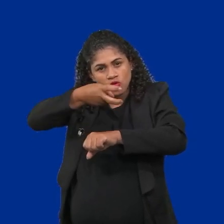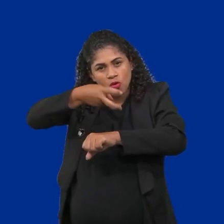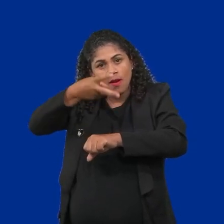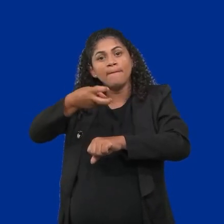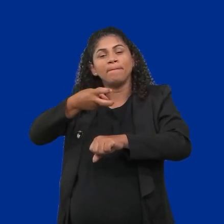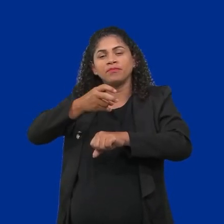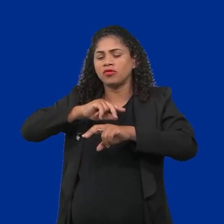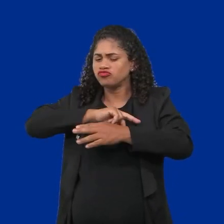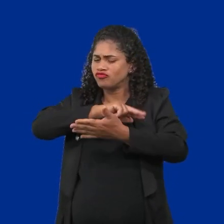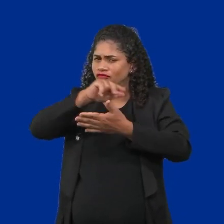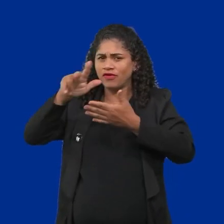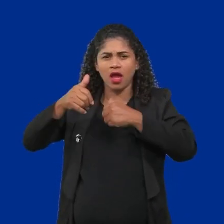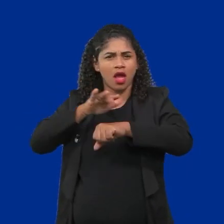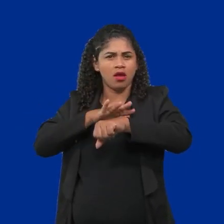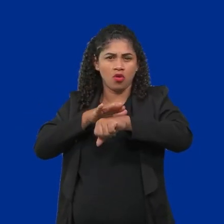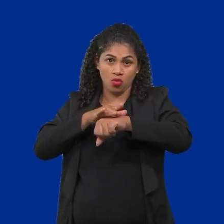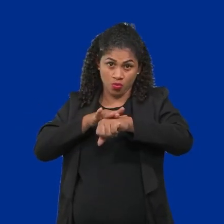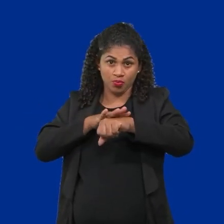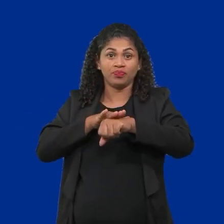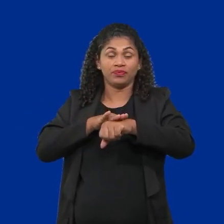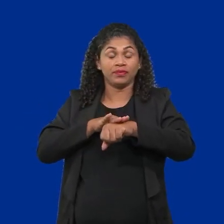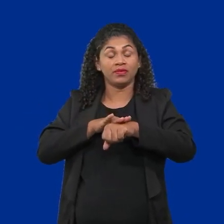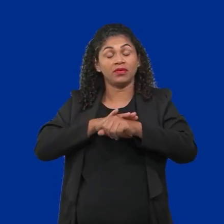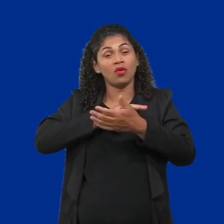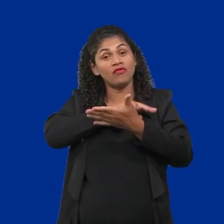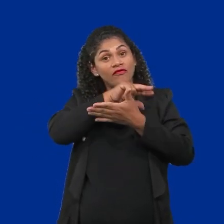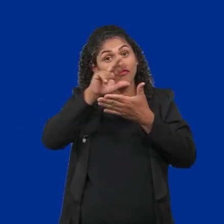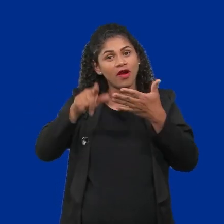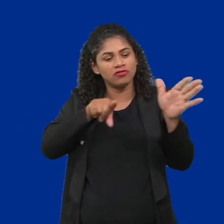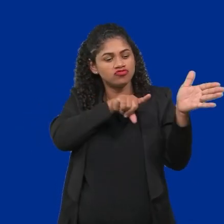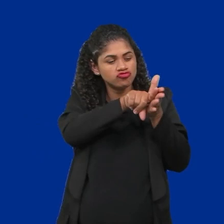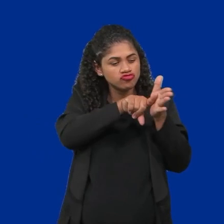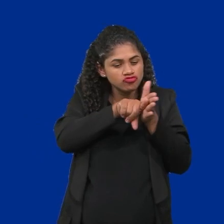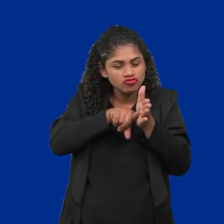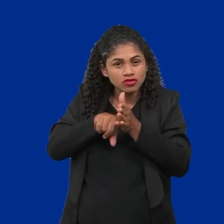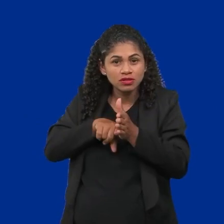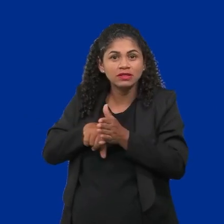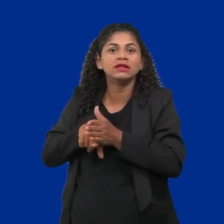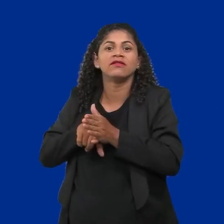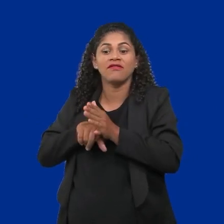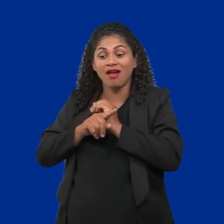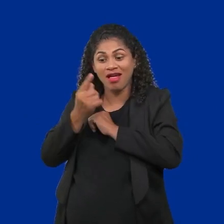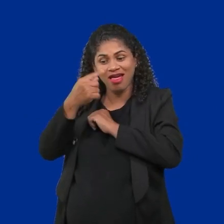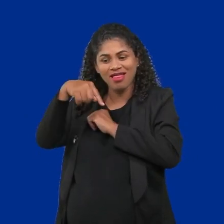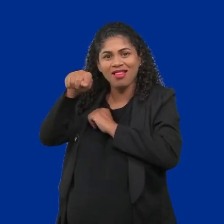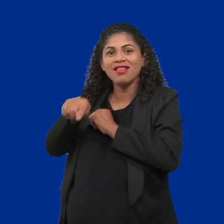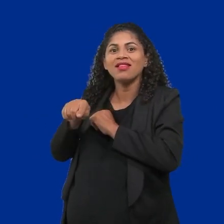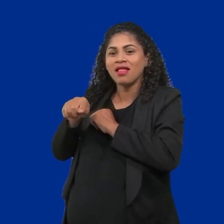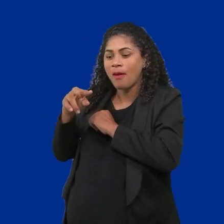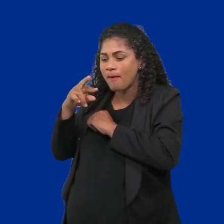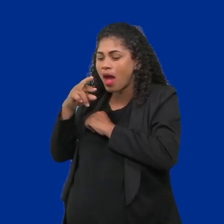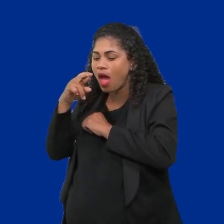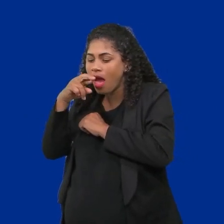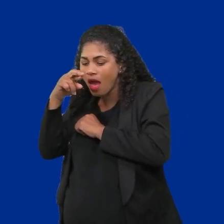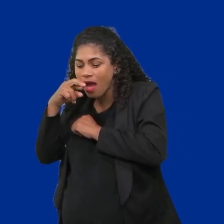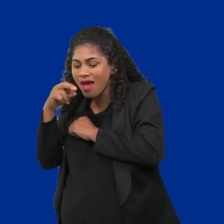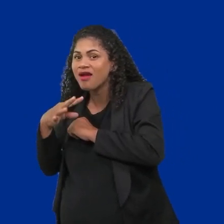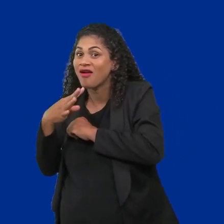E várias pessoas, vários pesquisadores, né, vão diretamente ali nas tribos indígenas para conhecer um pouco